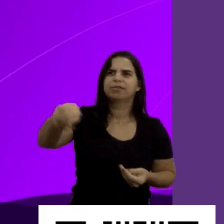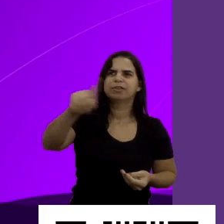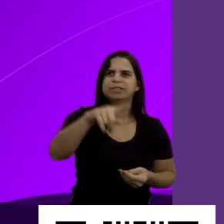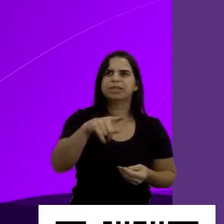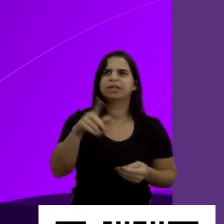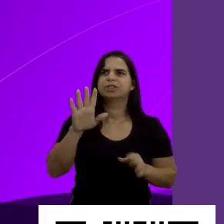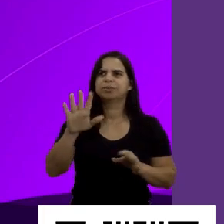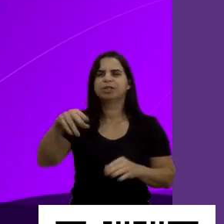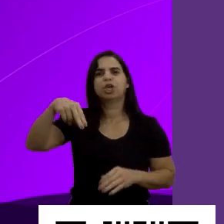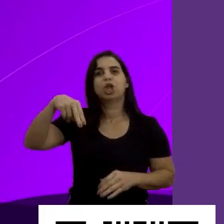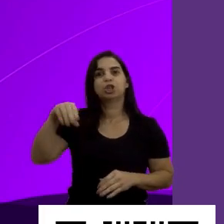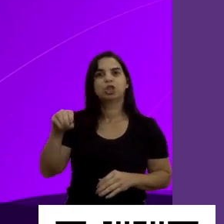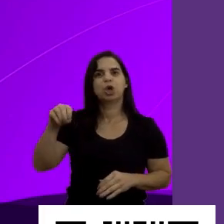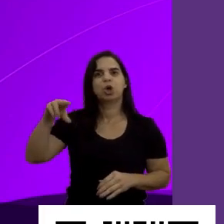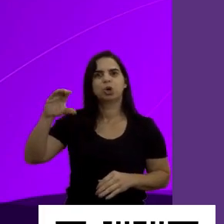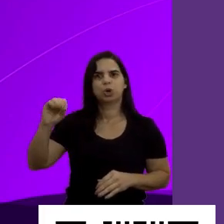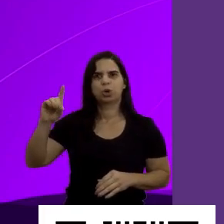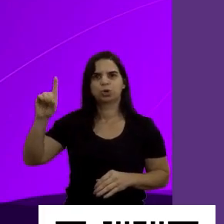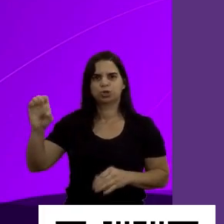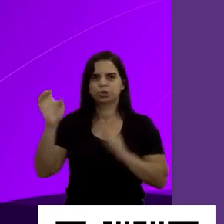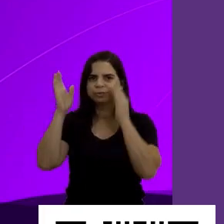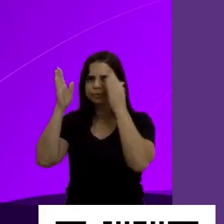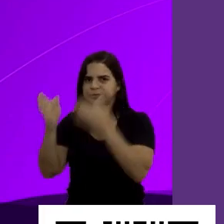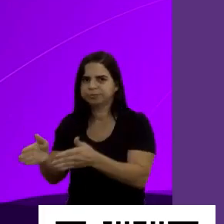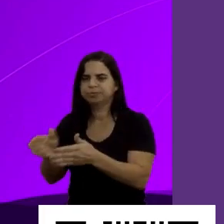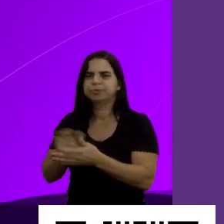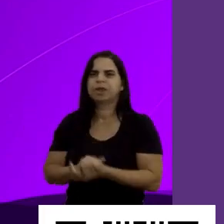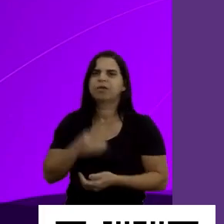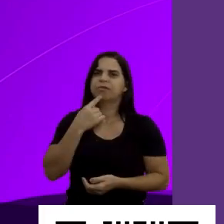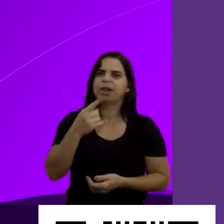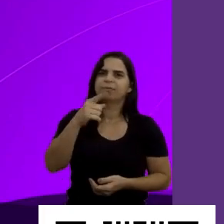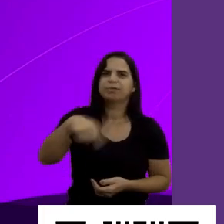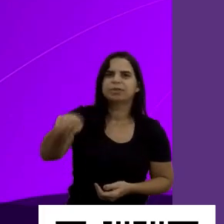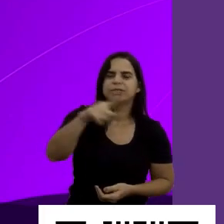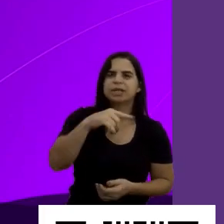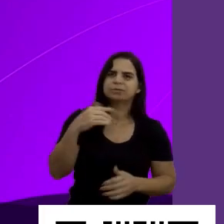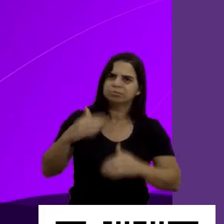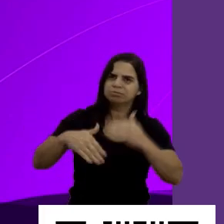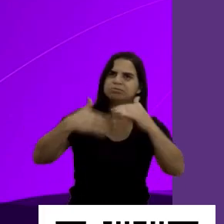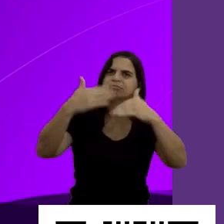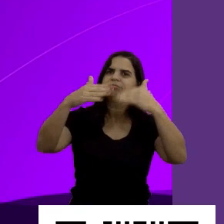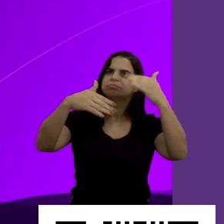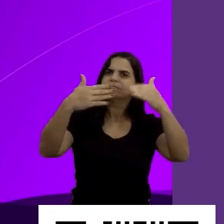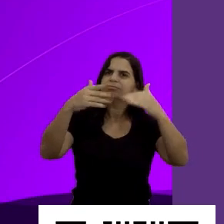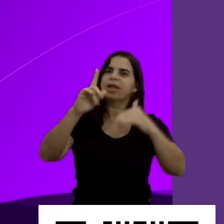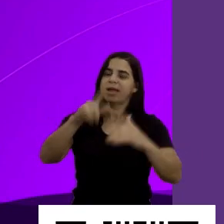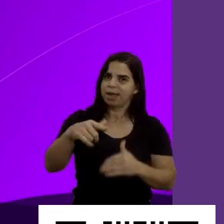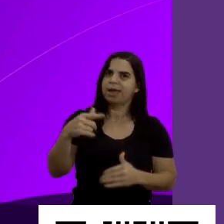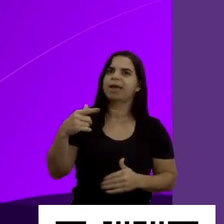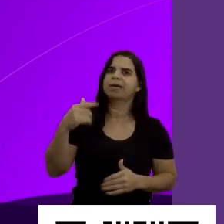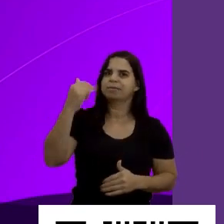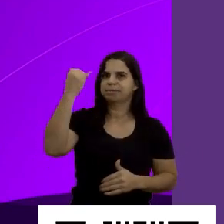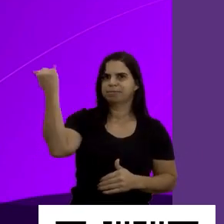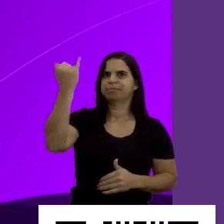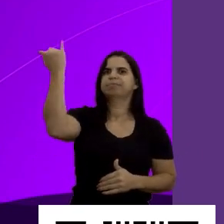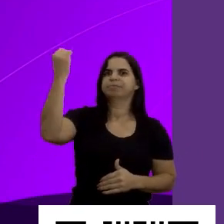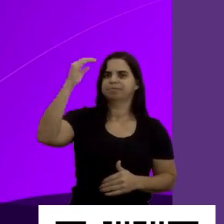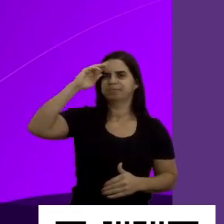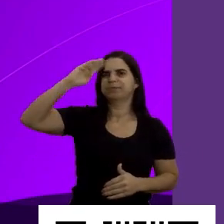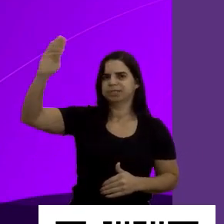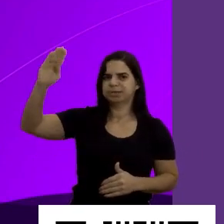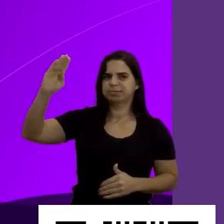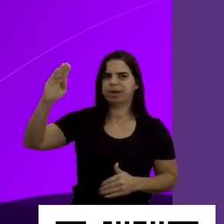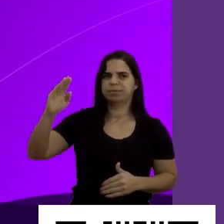a no Cold Como eu disse para vocês é o crescimento é um ponto muito Fundamental e acho que o crucial